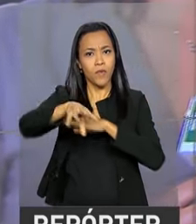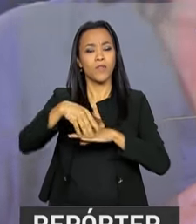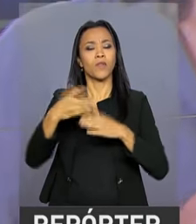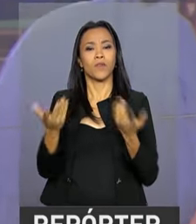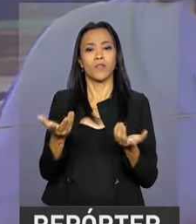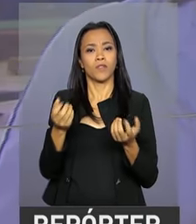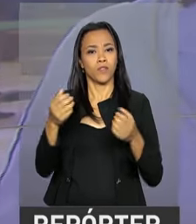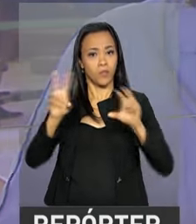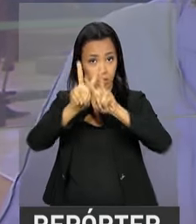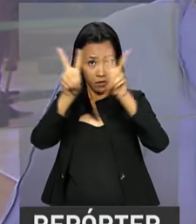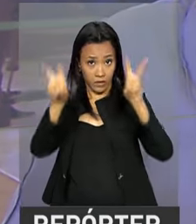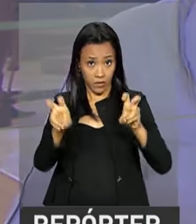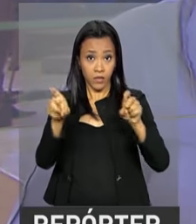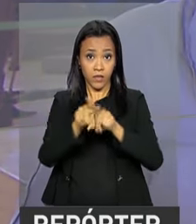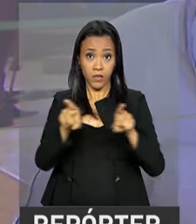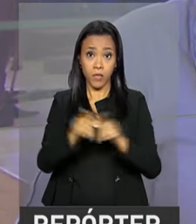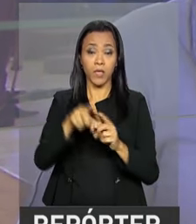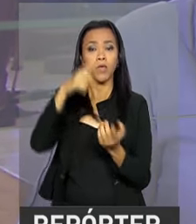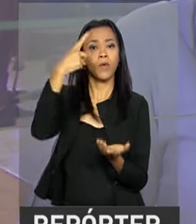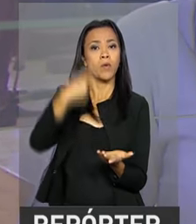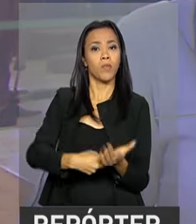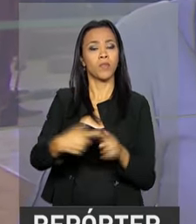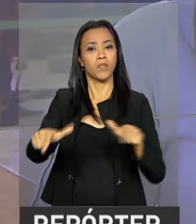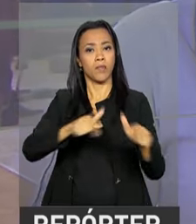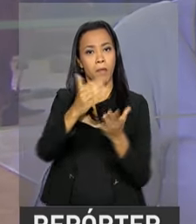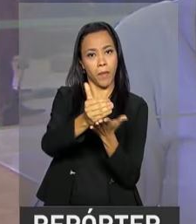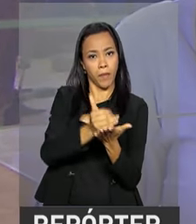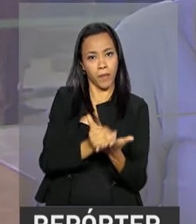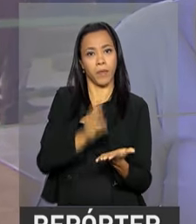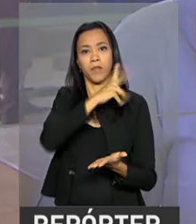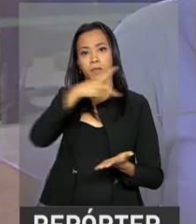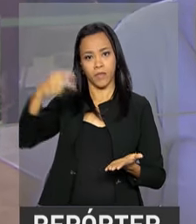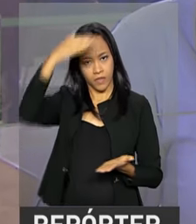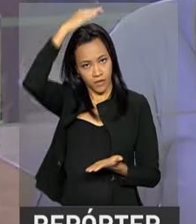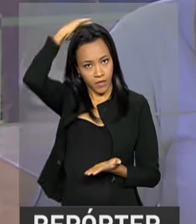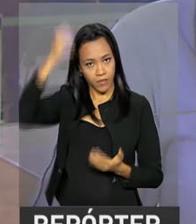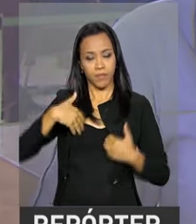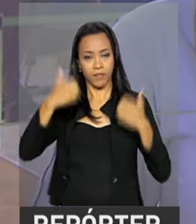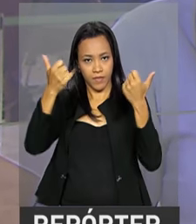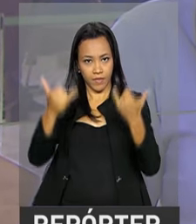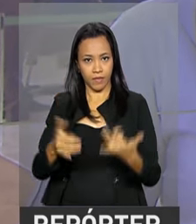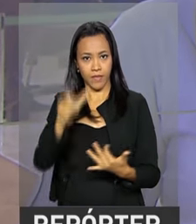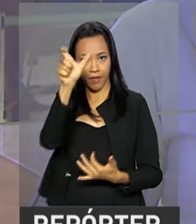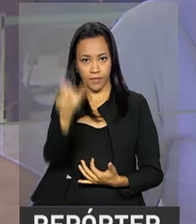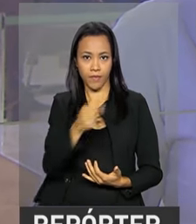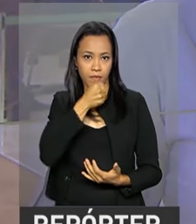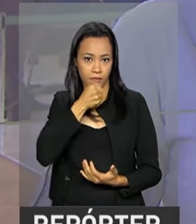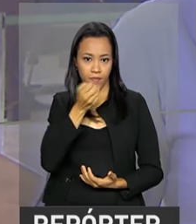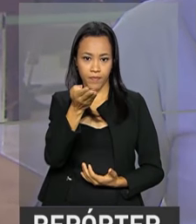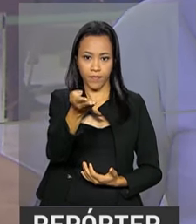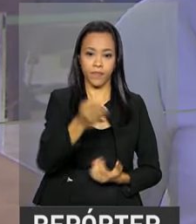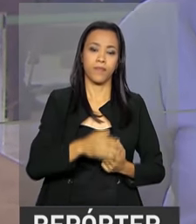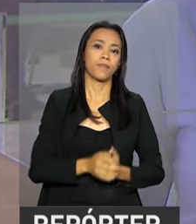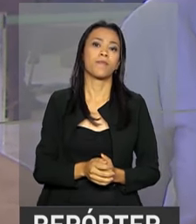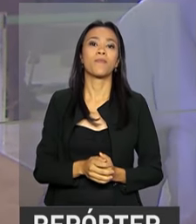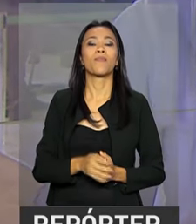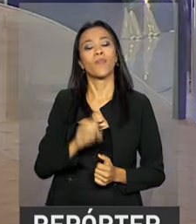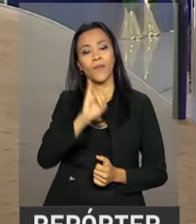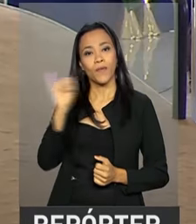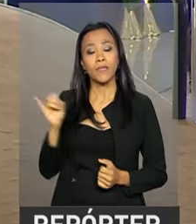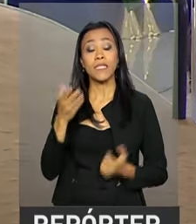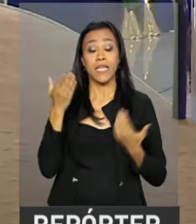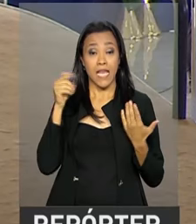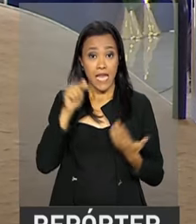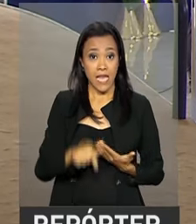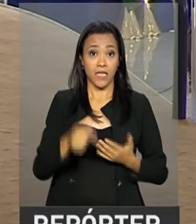presidente Michel Temer é a repórter Thaíssa Dias, que está lá no Palácio do Planalto. Oi, Thaíssa. Olá, Leandro. Esse anúncio